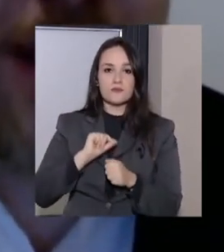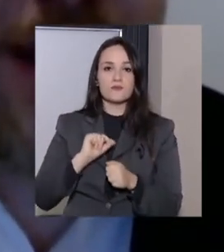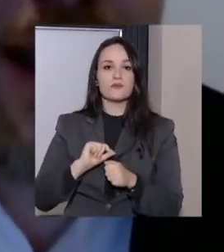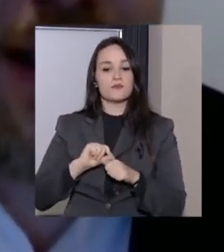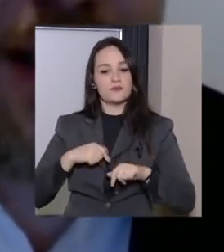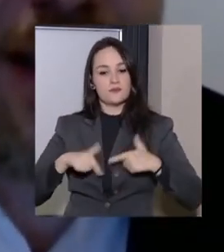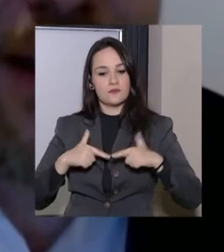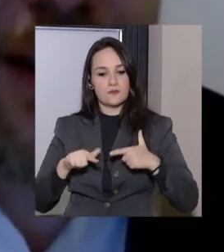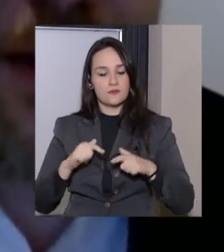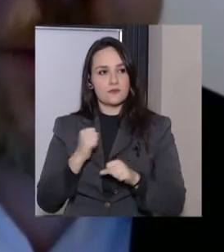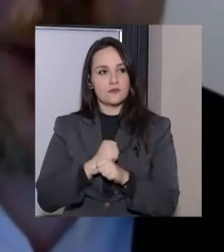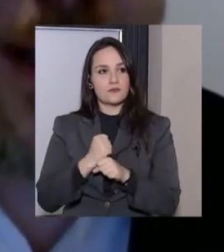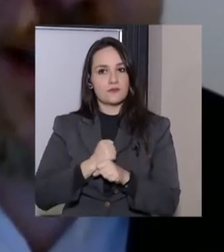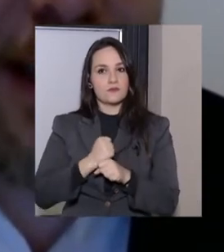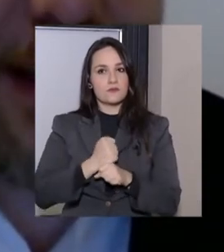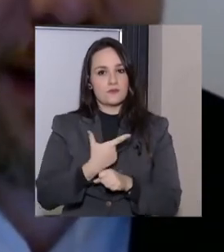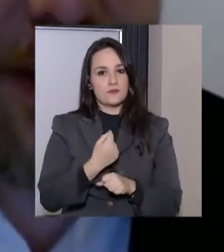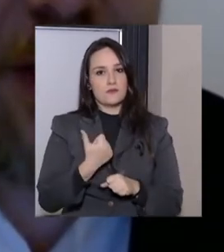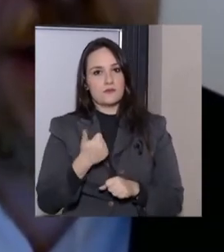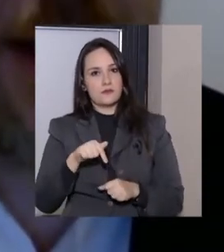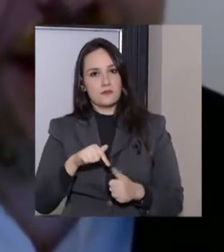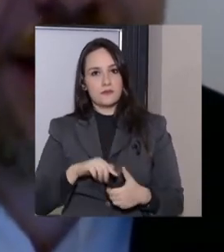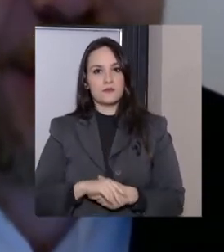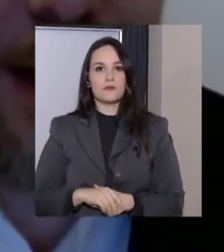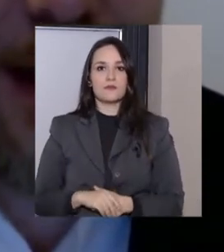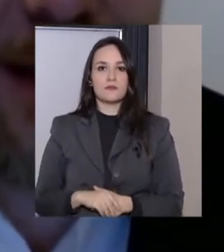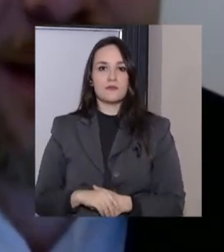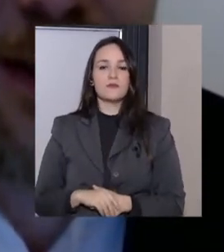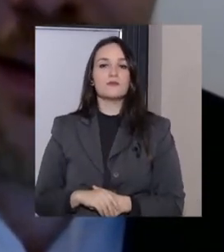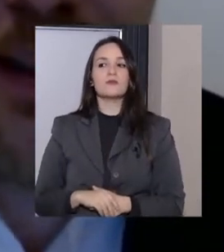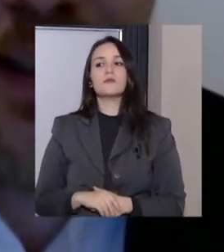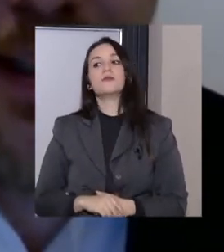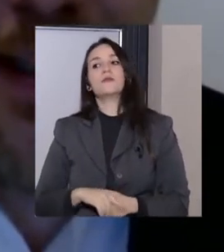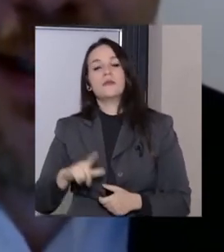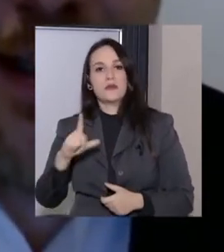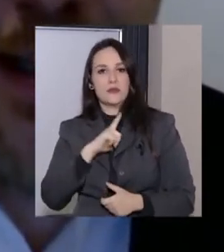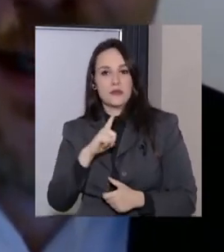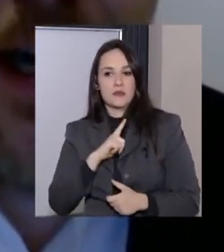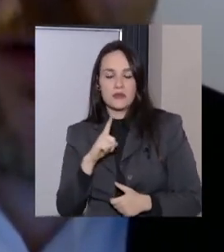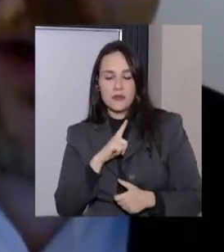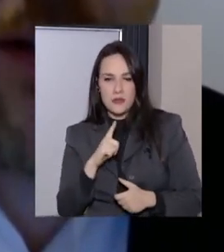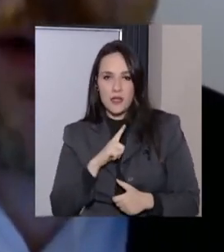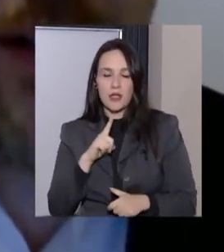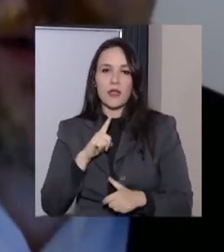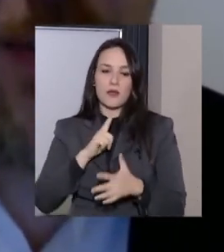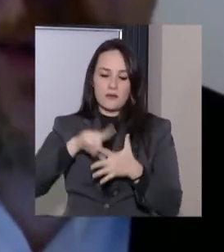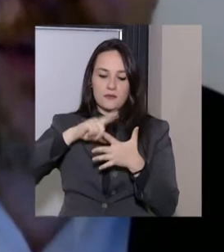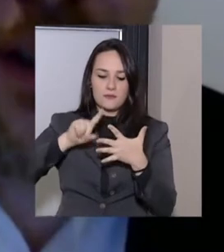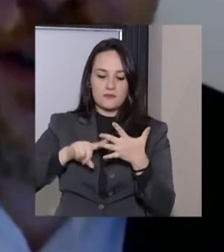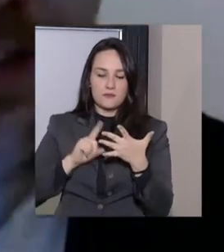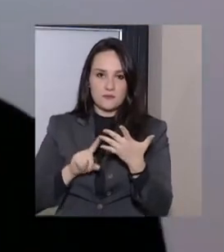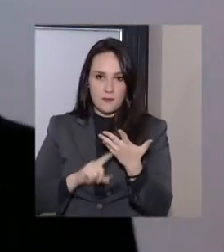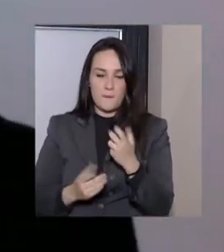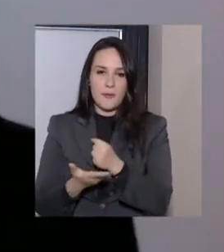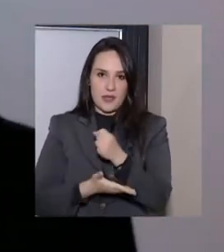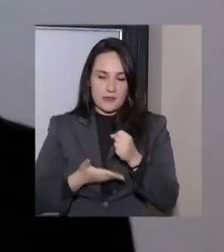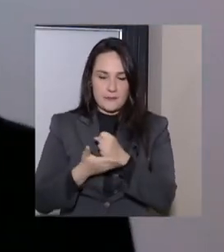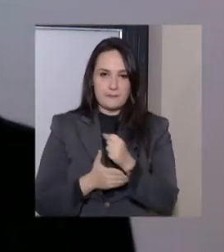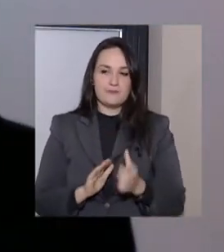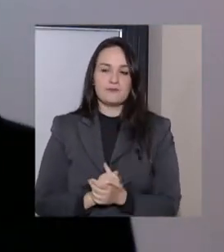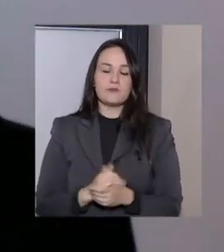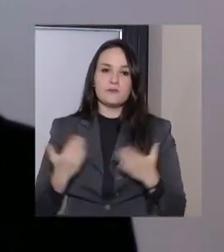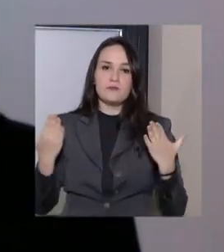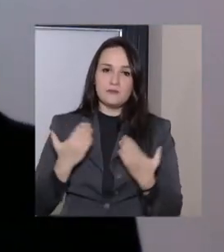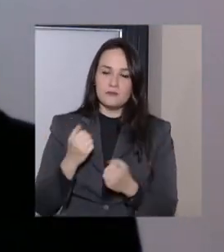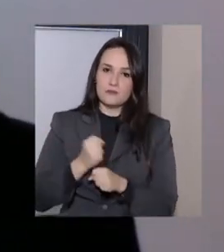de 2017, com base nessas questões e nesses pilares. Agora, no ano de 2020, nós